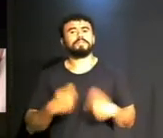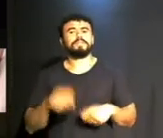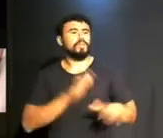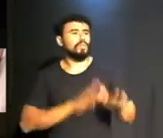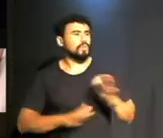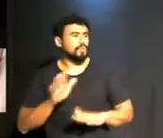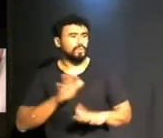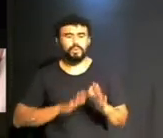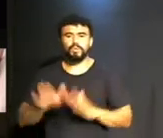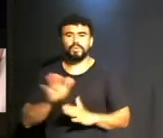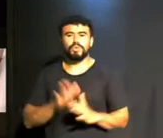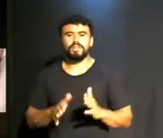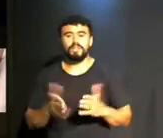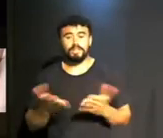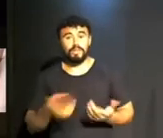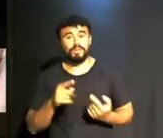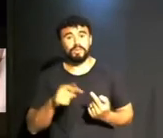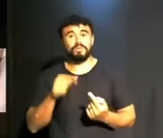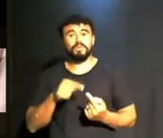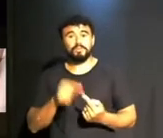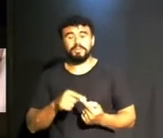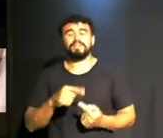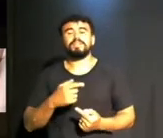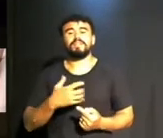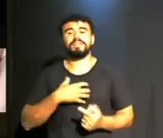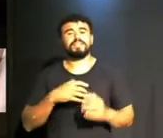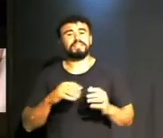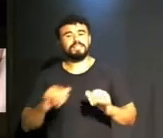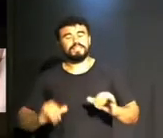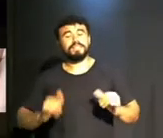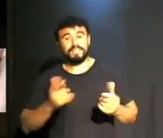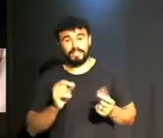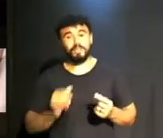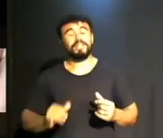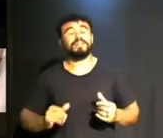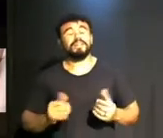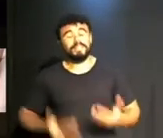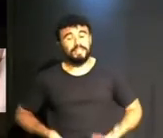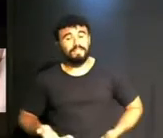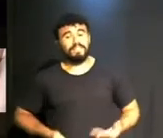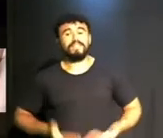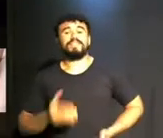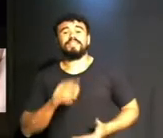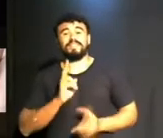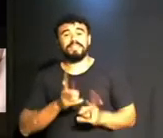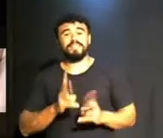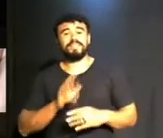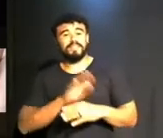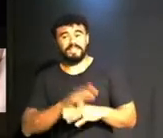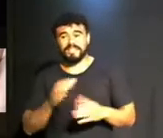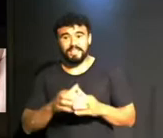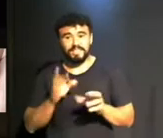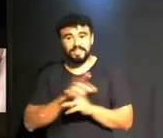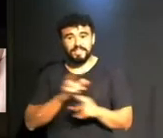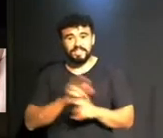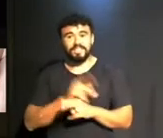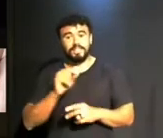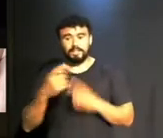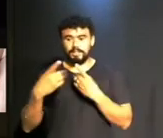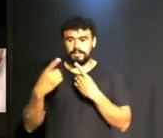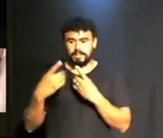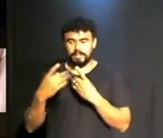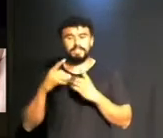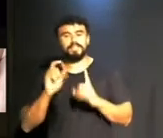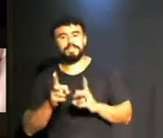você cuida essa é a nossa missão é servir esta pronta a fazer a diferença é estar em uma célula é certo